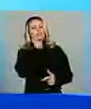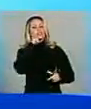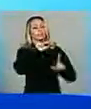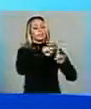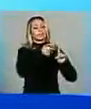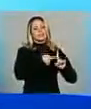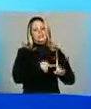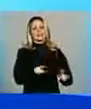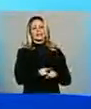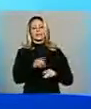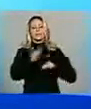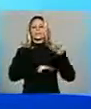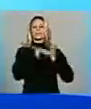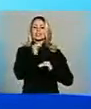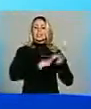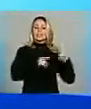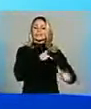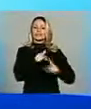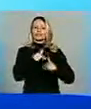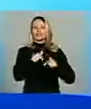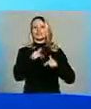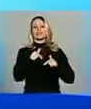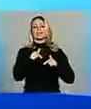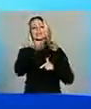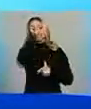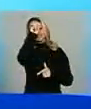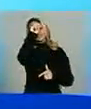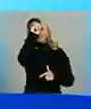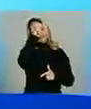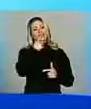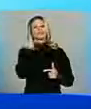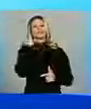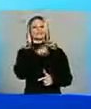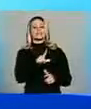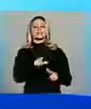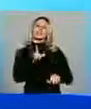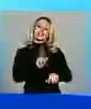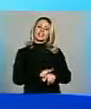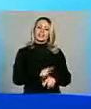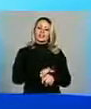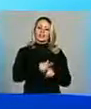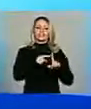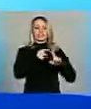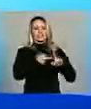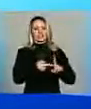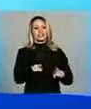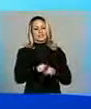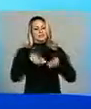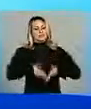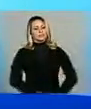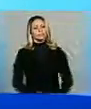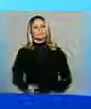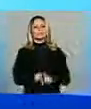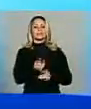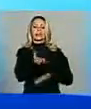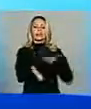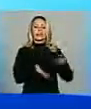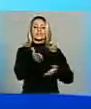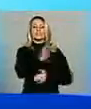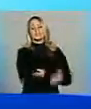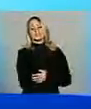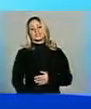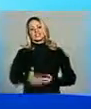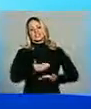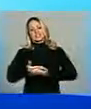e à qualidade dos serviços de saúde prestados durante o pré-natal, o parto e a assistência ao